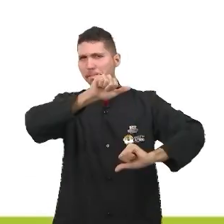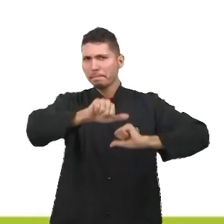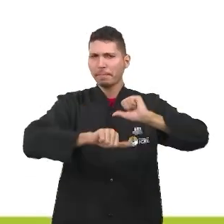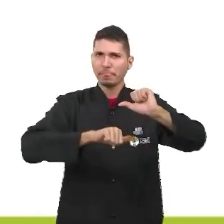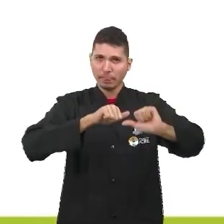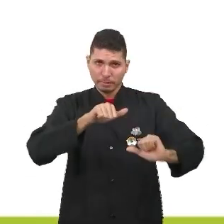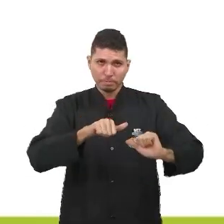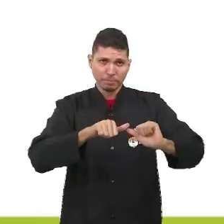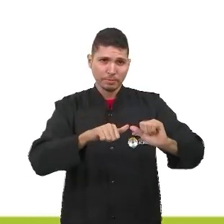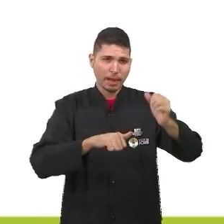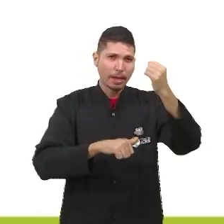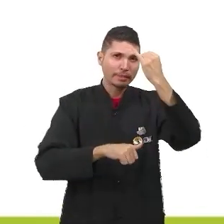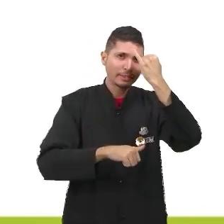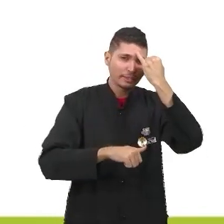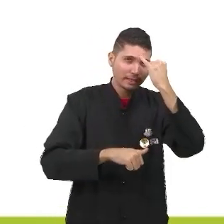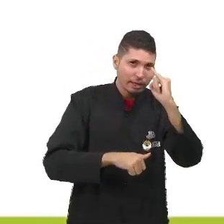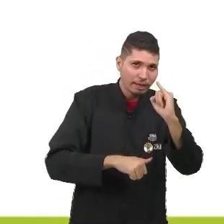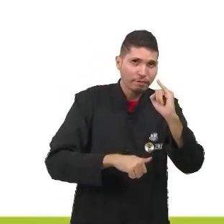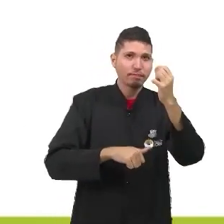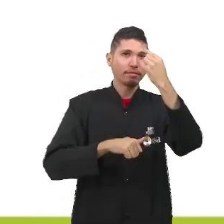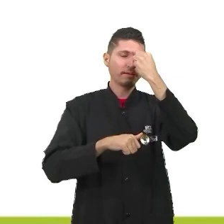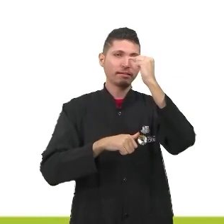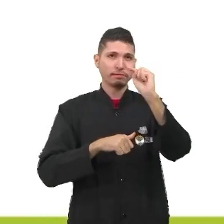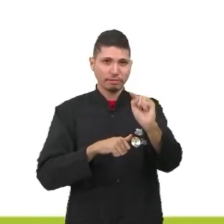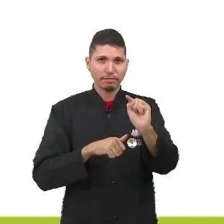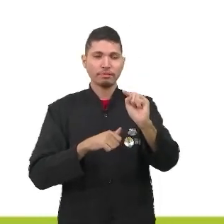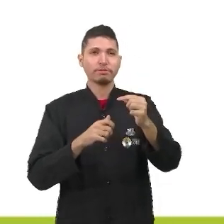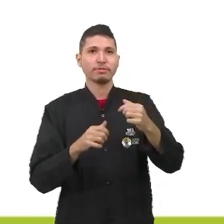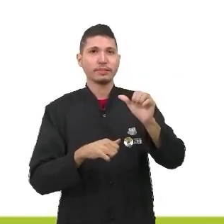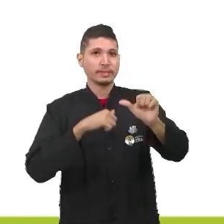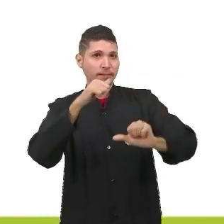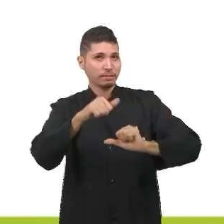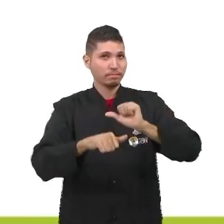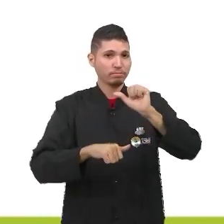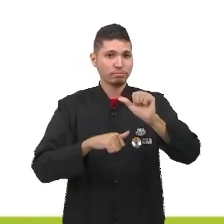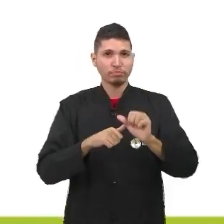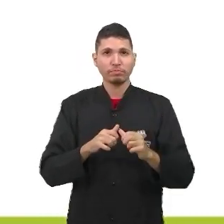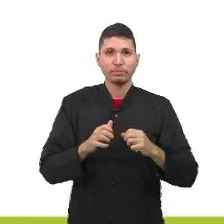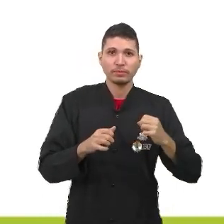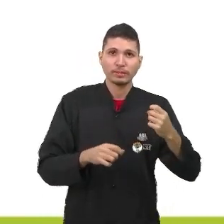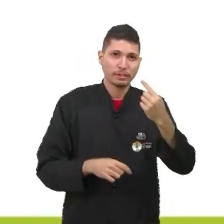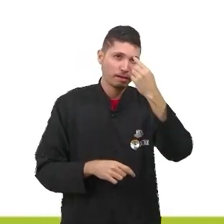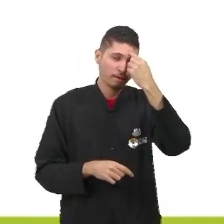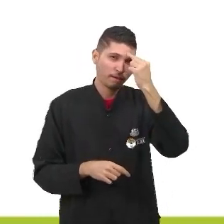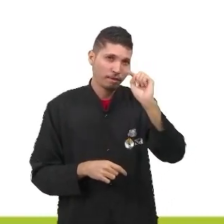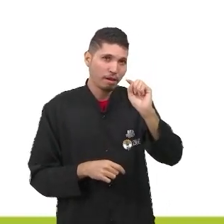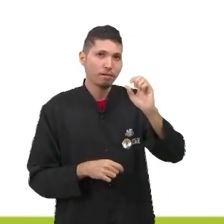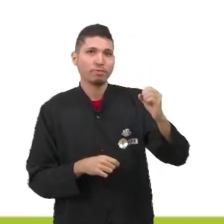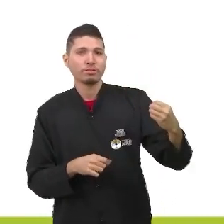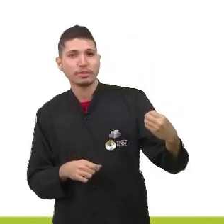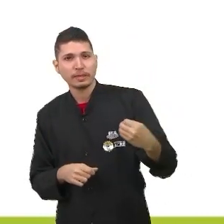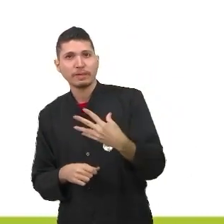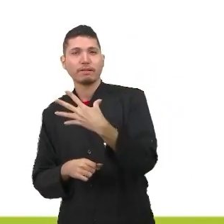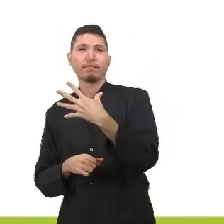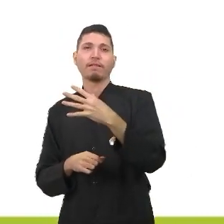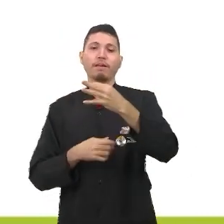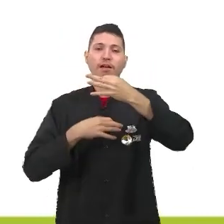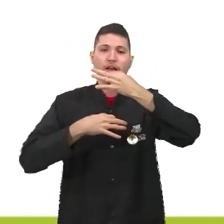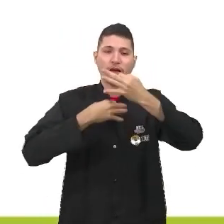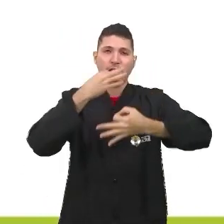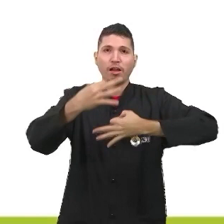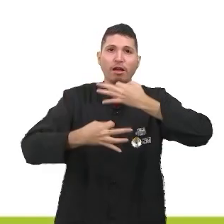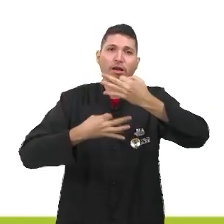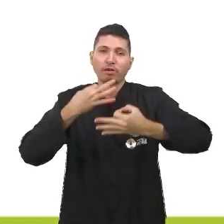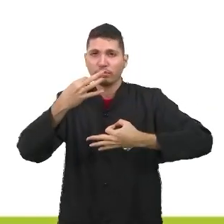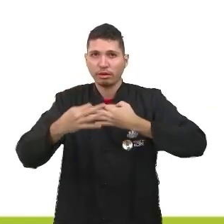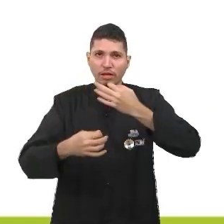como base as vanguardas europeias, como nós falamos. Então, nós temos um espírito mais de inovação, ousadia, crítica